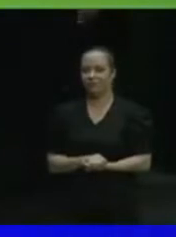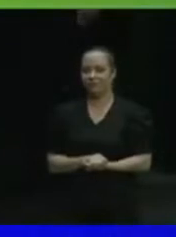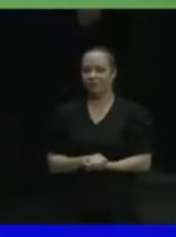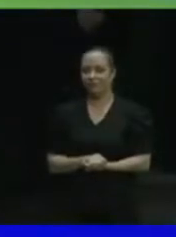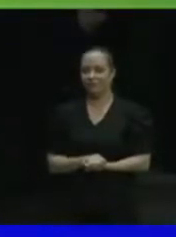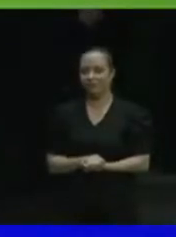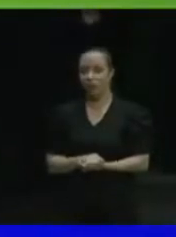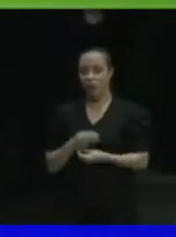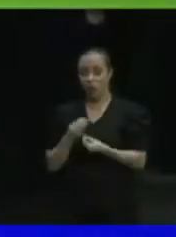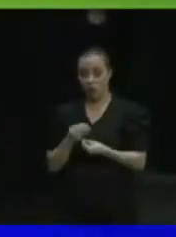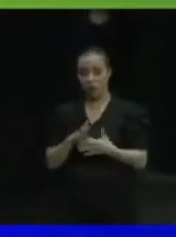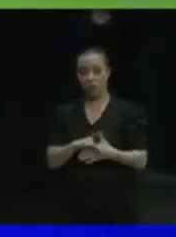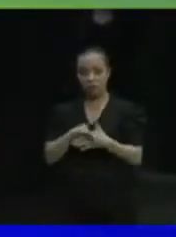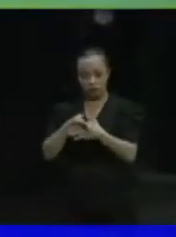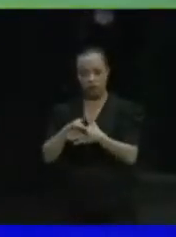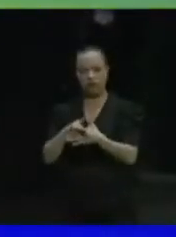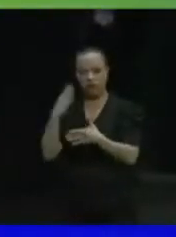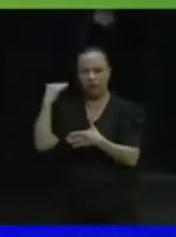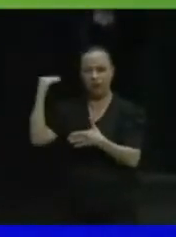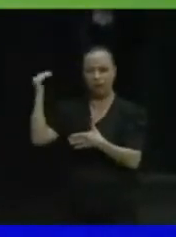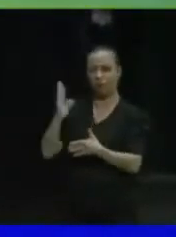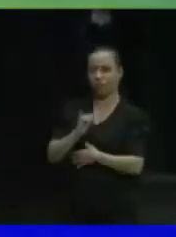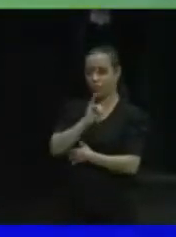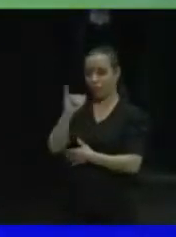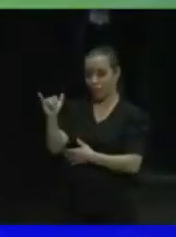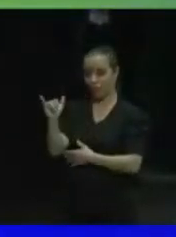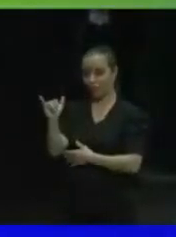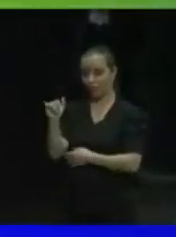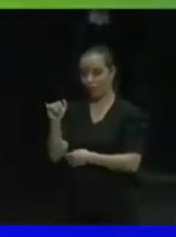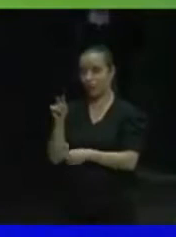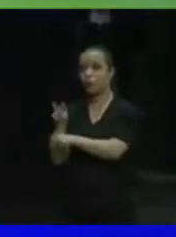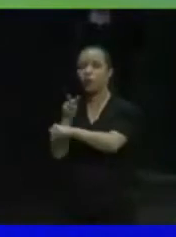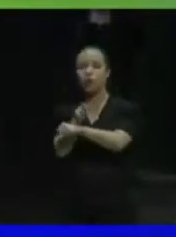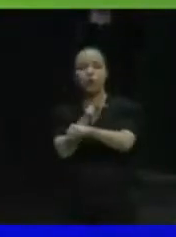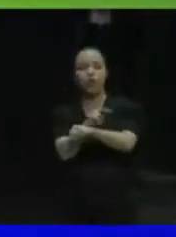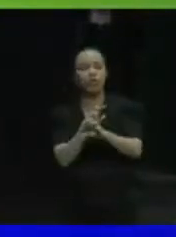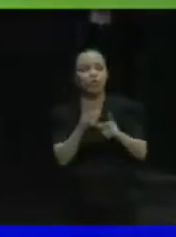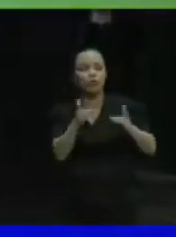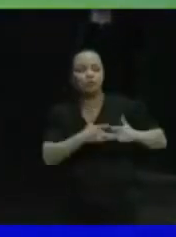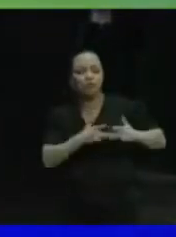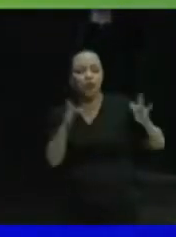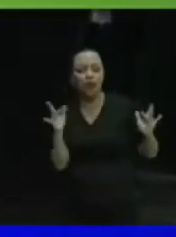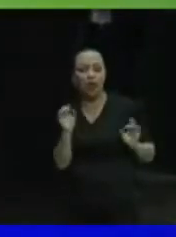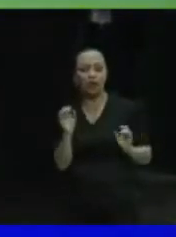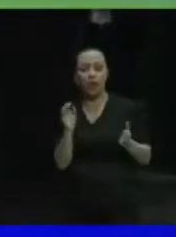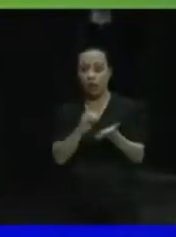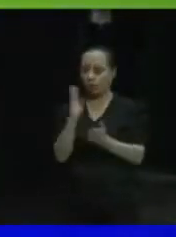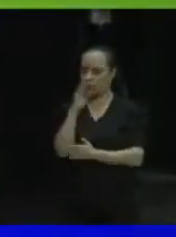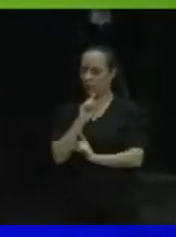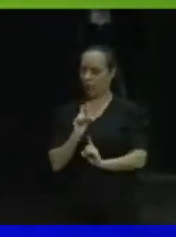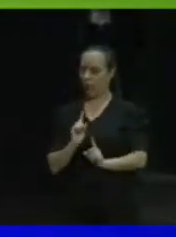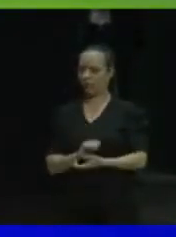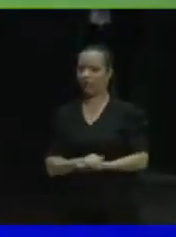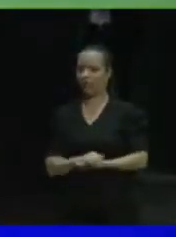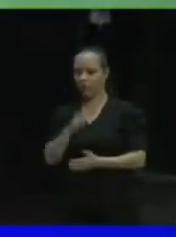Como um grande líder já disse, trataremos a todos com caridade e sem malícia.